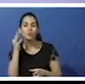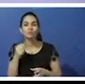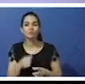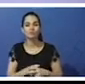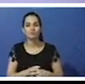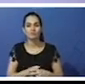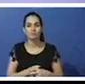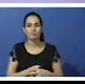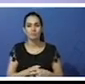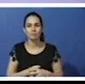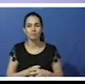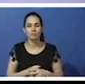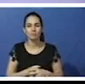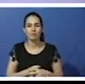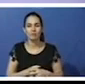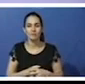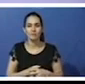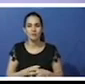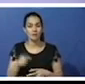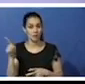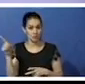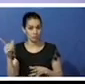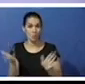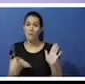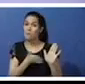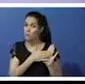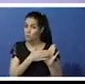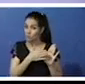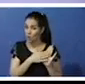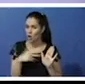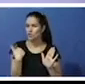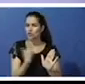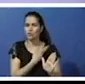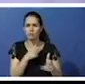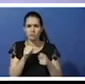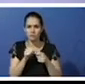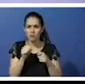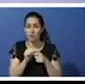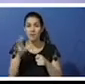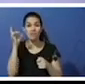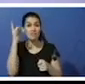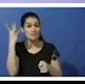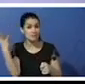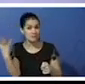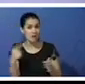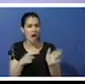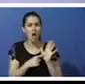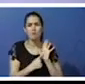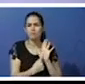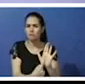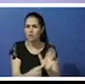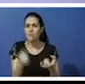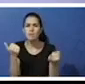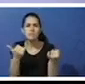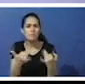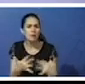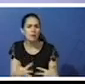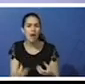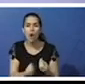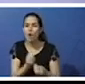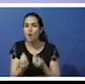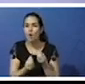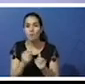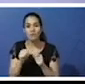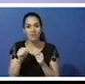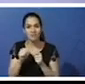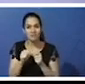rato. Aqui foi uma proposta que a gente fez para ilustrar, para explicar para vocês,